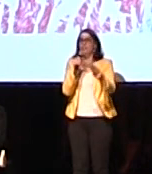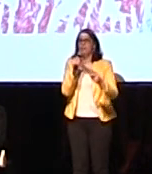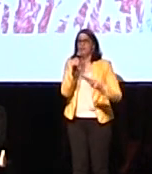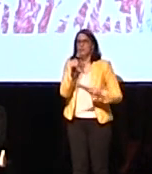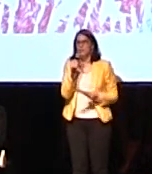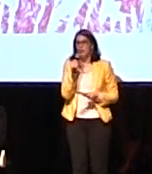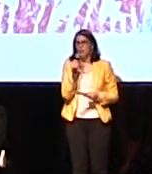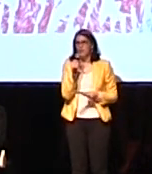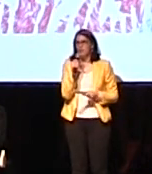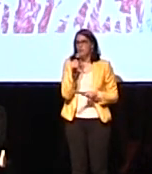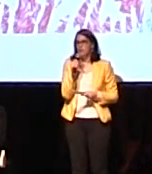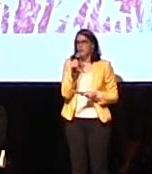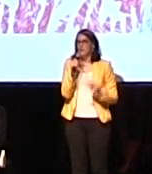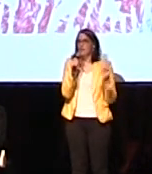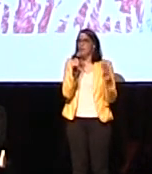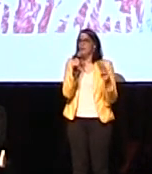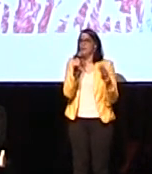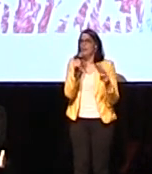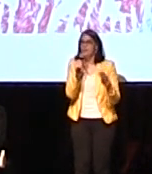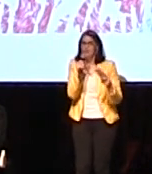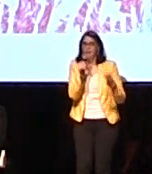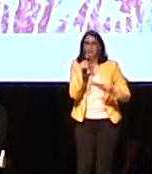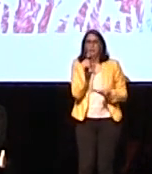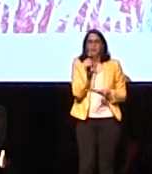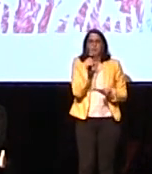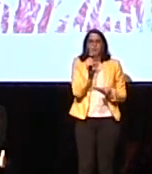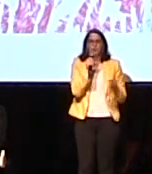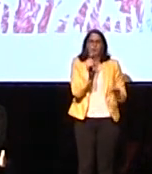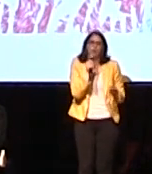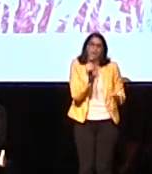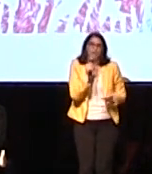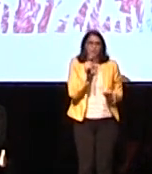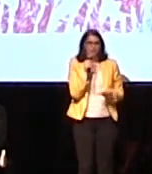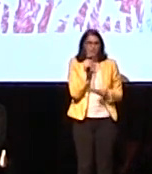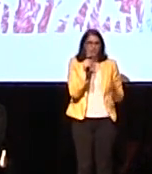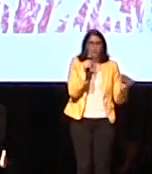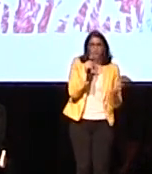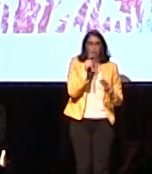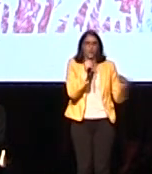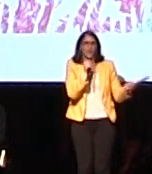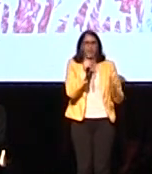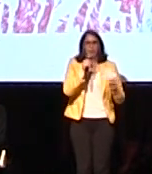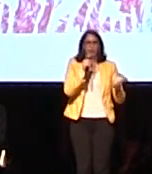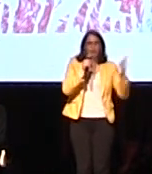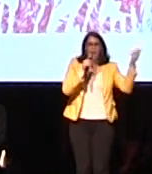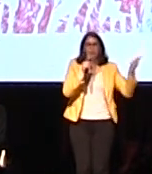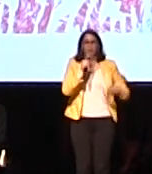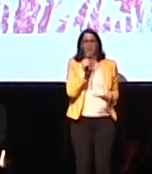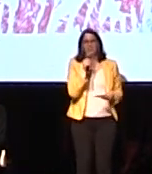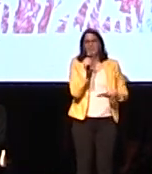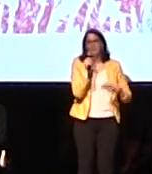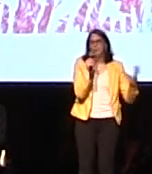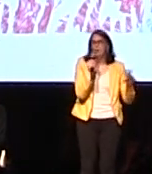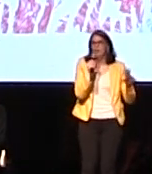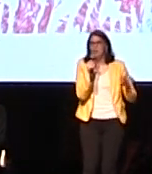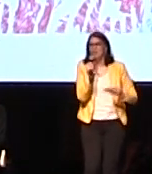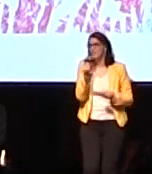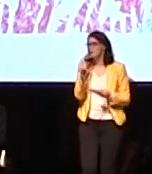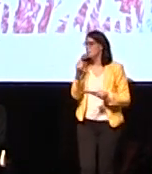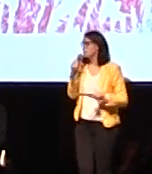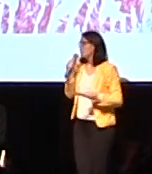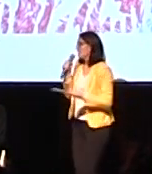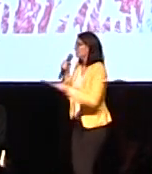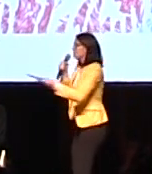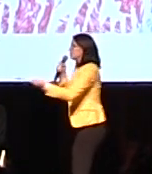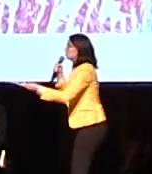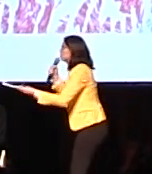muito, mais uma vez, a presença de vocês e a paciência, né, pelo nosso atraso, que tivemos contratempo do tempo aí, né, em São Paulo não é